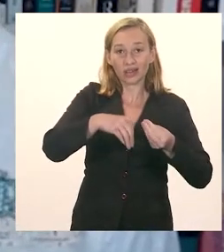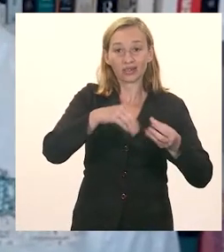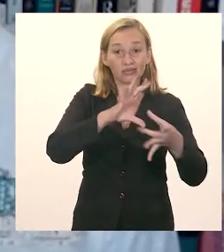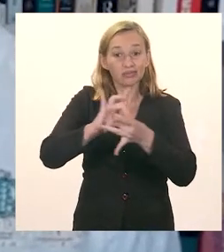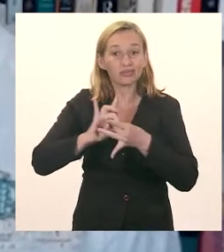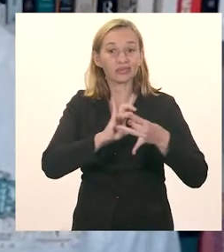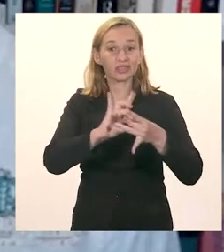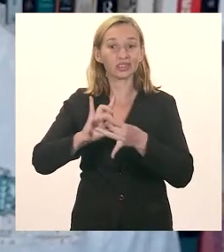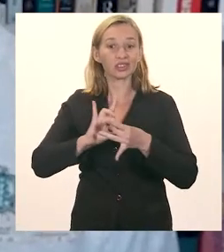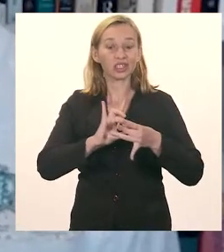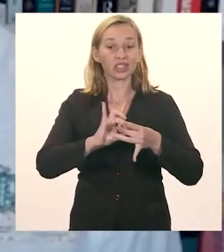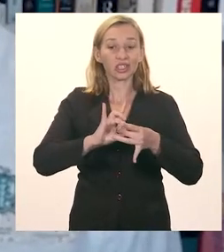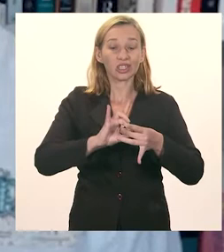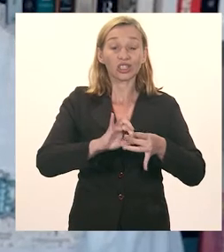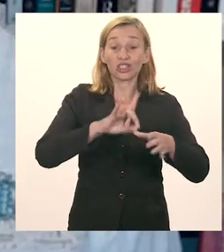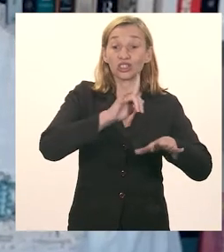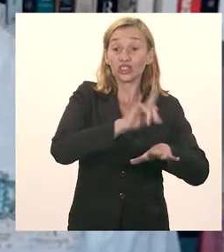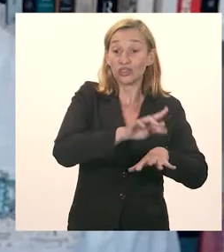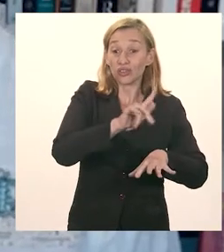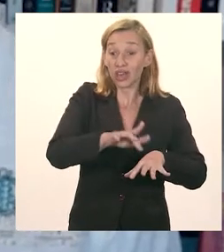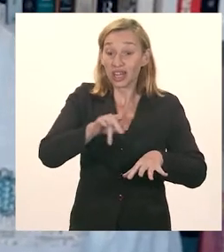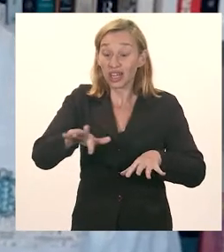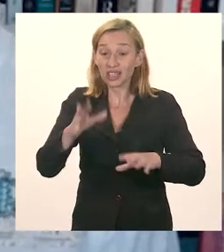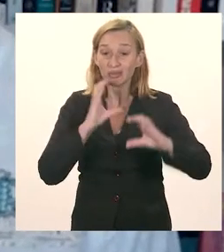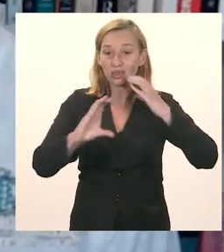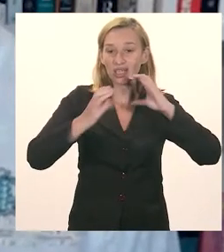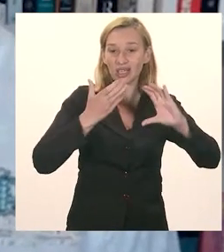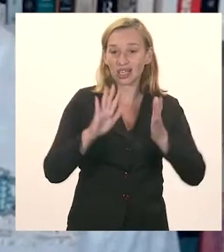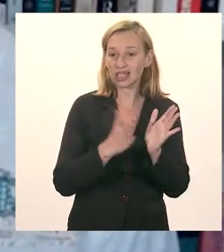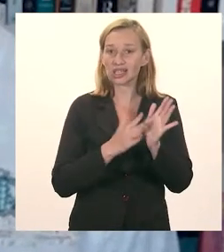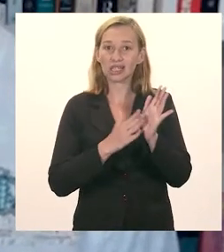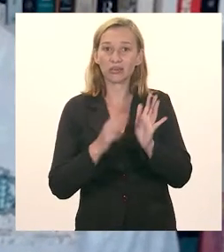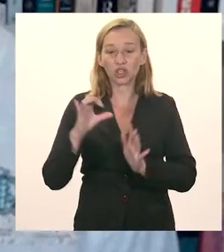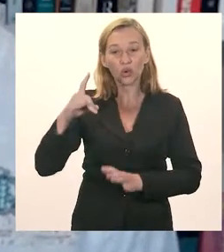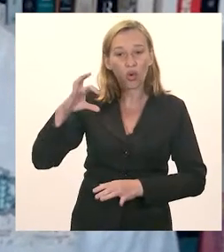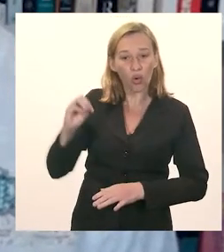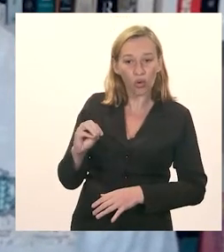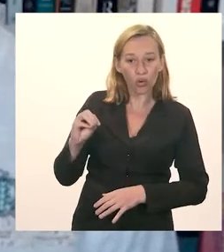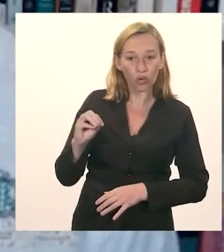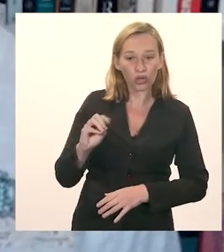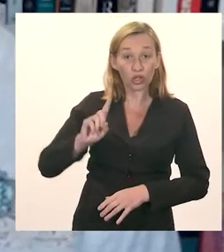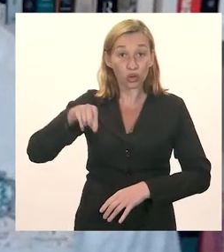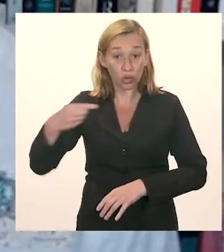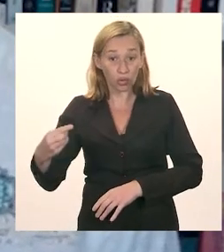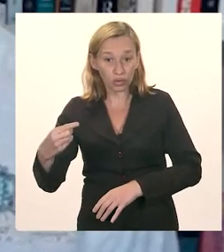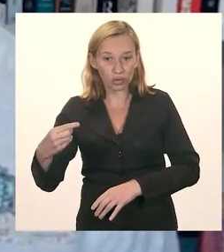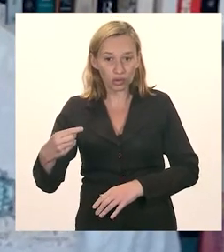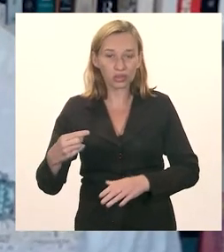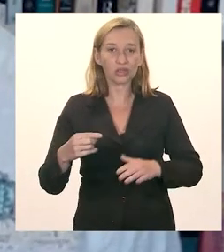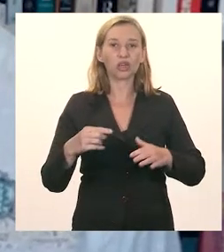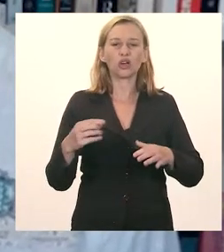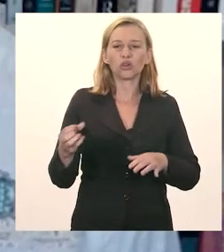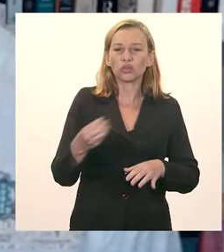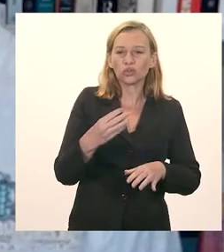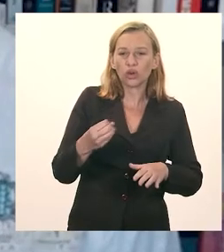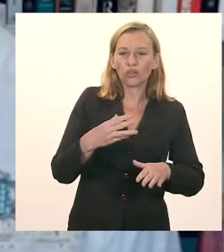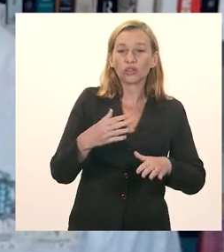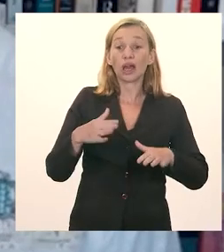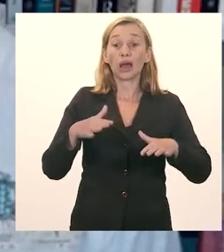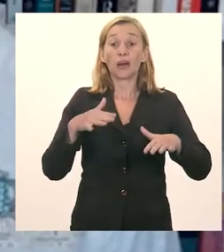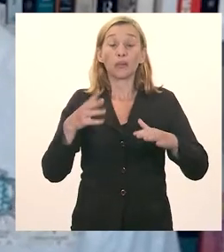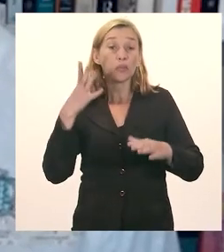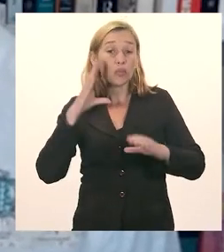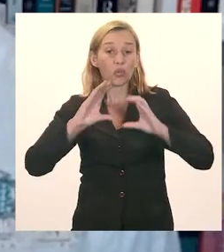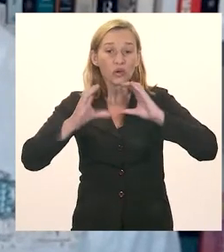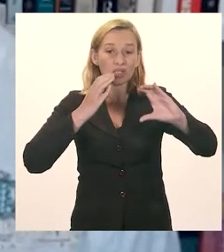harmonia gêneros musicais ancestrais, como samba de coco, reisados, caboclinhos, com a modernidade da música